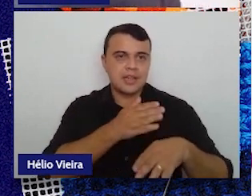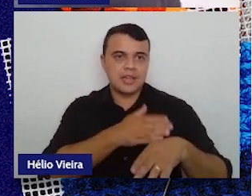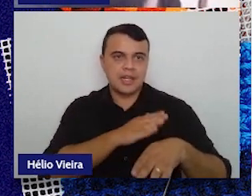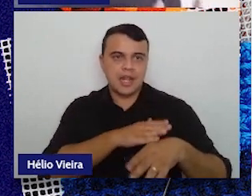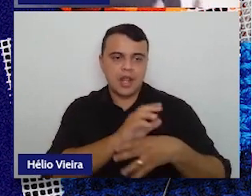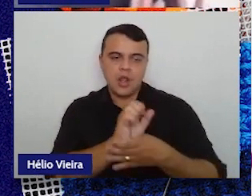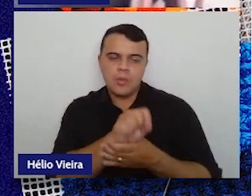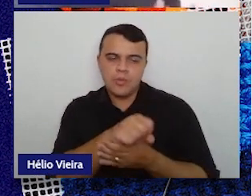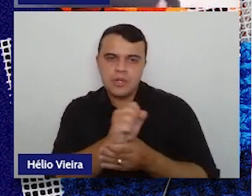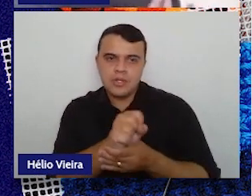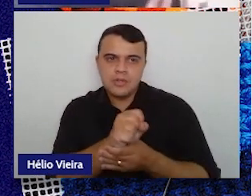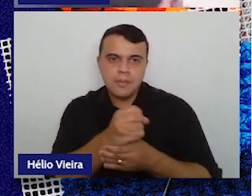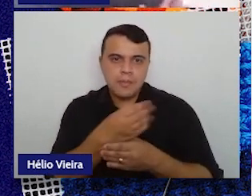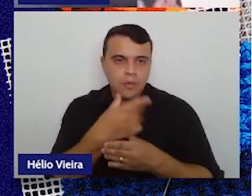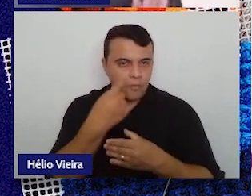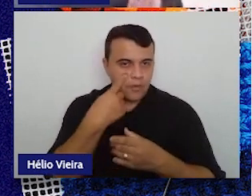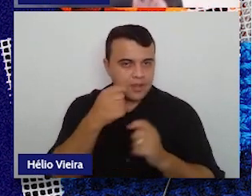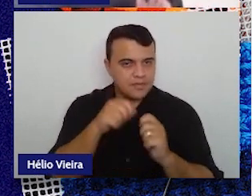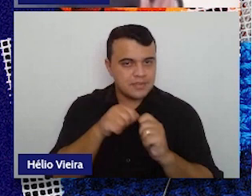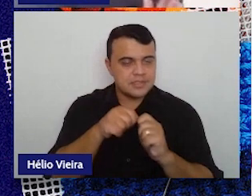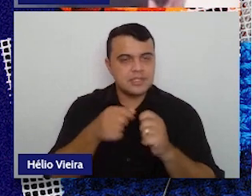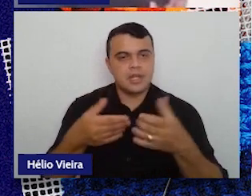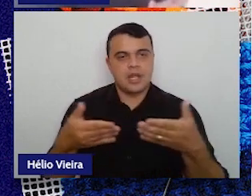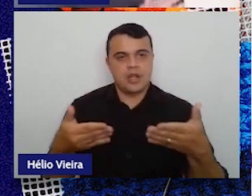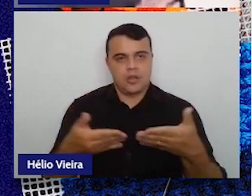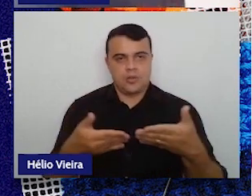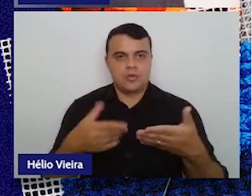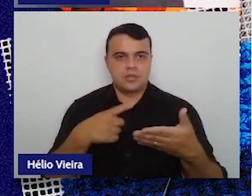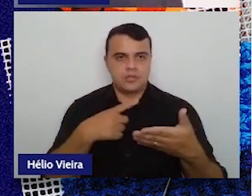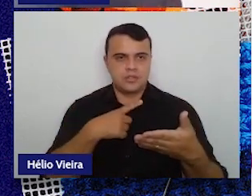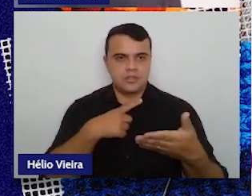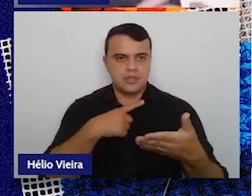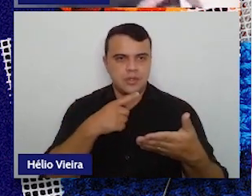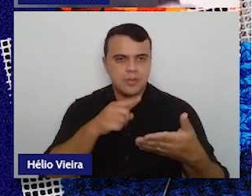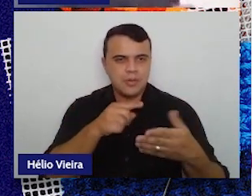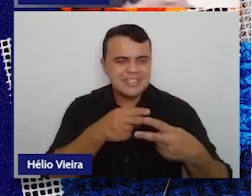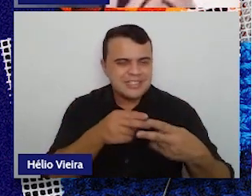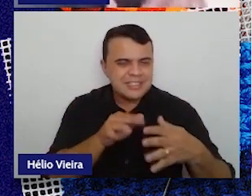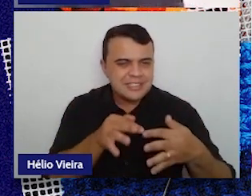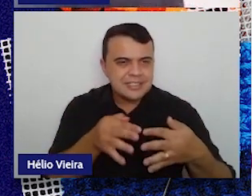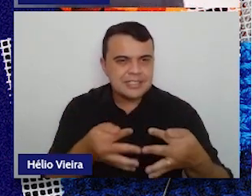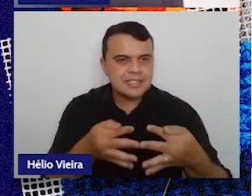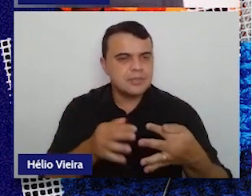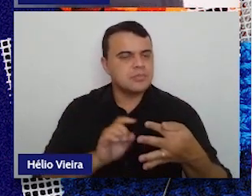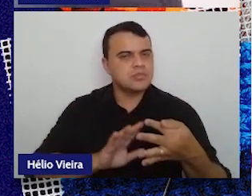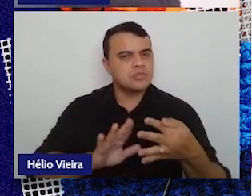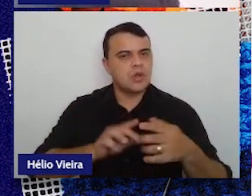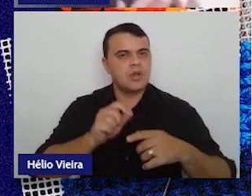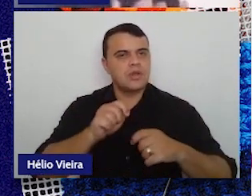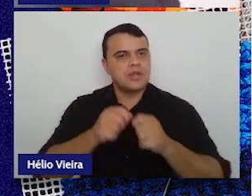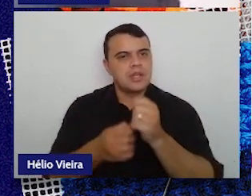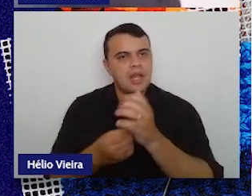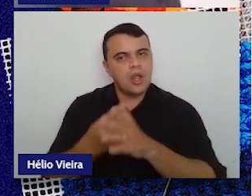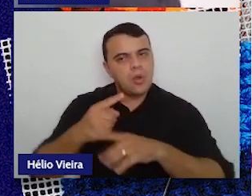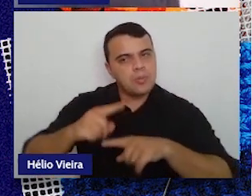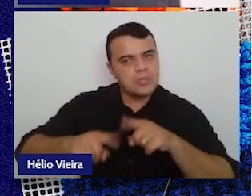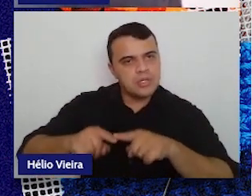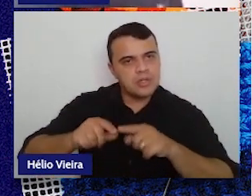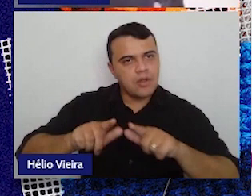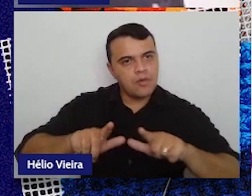motora fina. A gente vai fazer um ponto muito simples, vai criar um objeto muito simples, que é uma